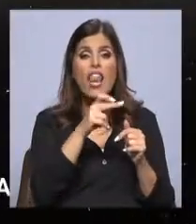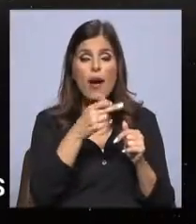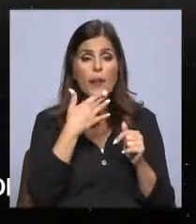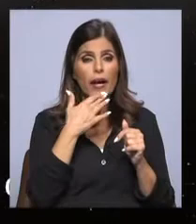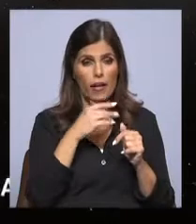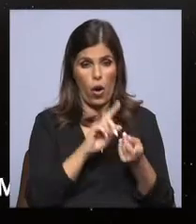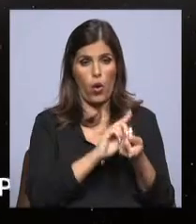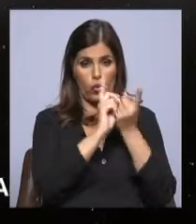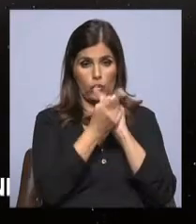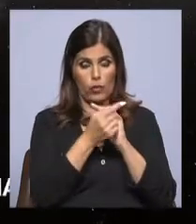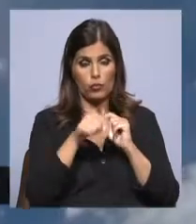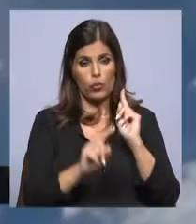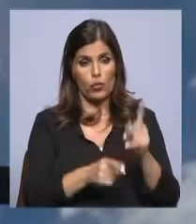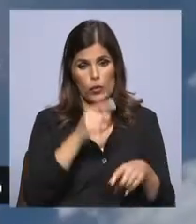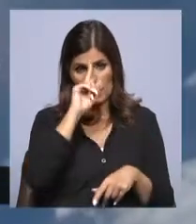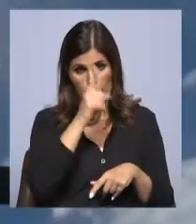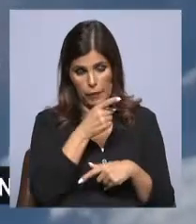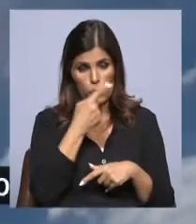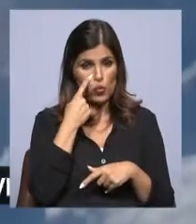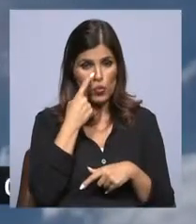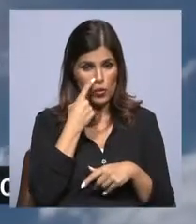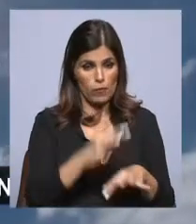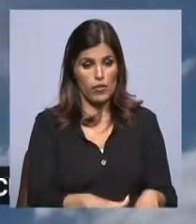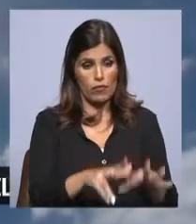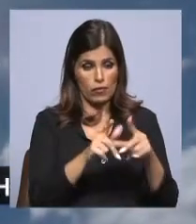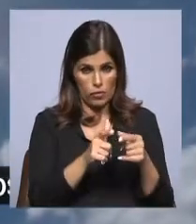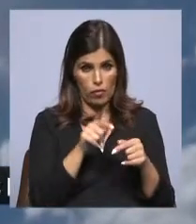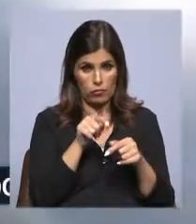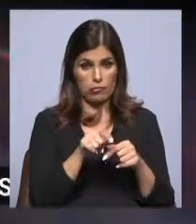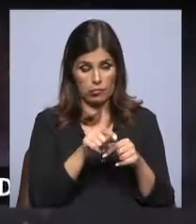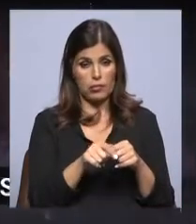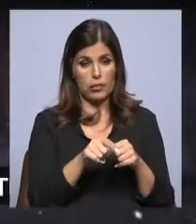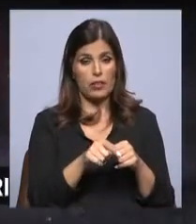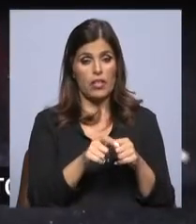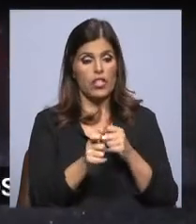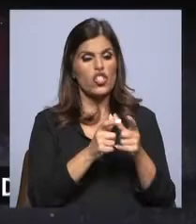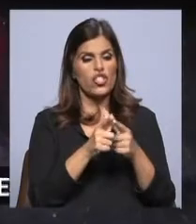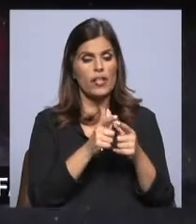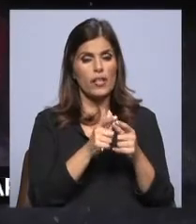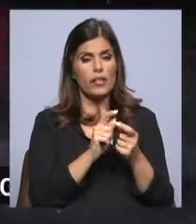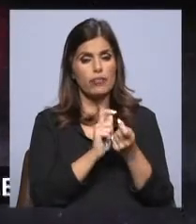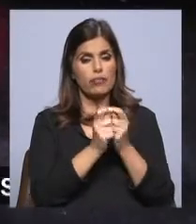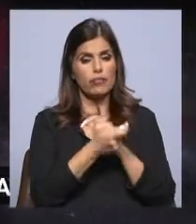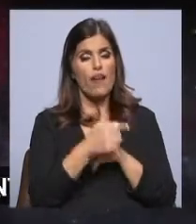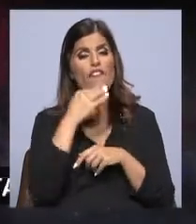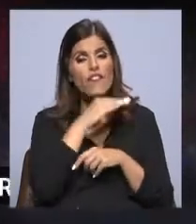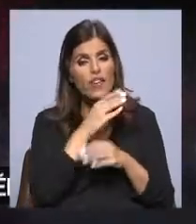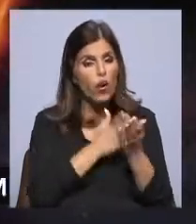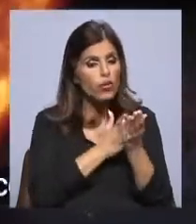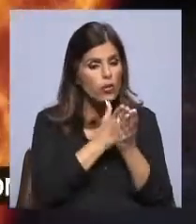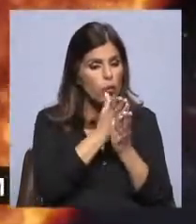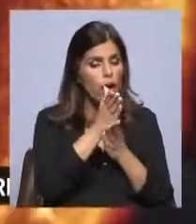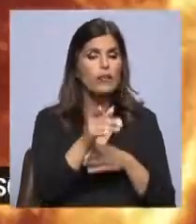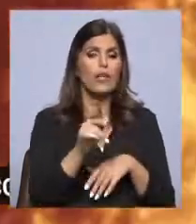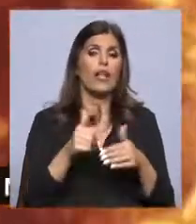nós sabíamos, conhecíamos sobre a evolução das estrelas anãs brancas, que no fundo são estrelas que vão arrefecer continuamente ao longo da sua vida até deixarem